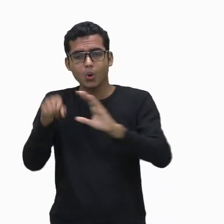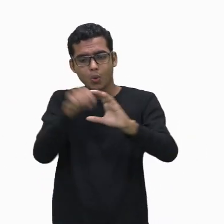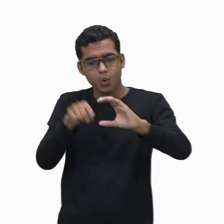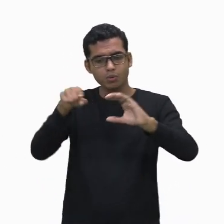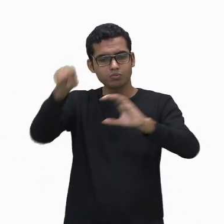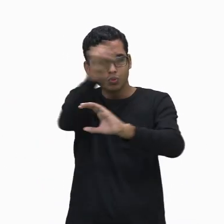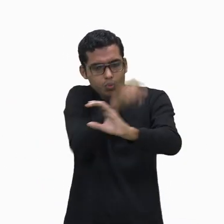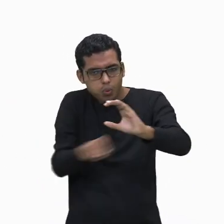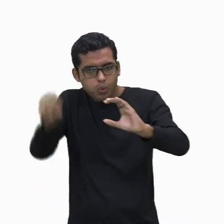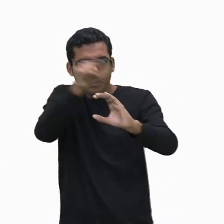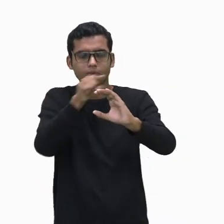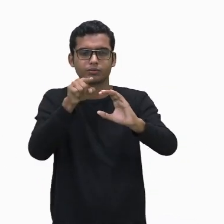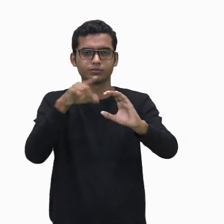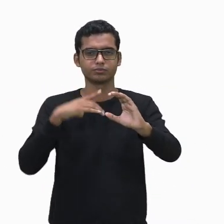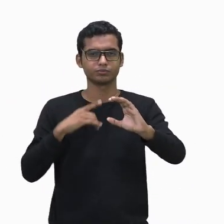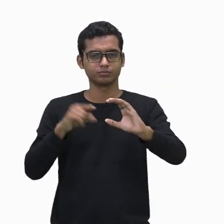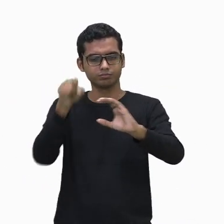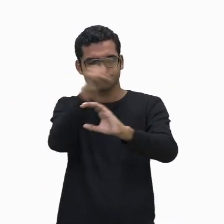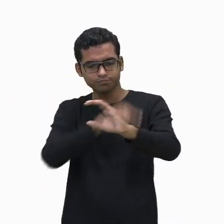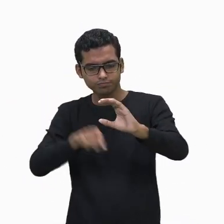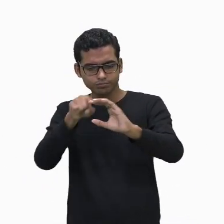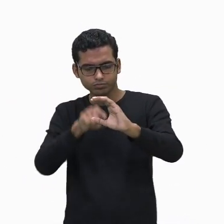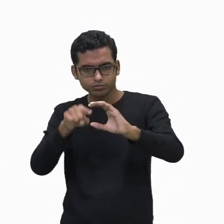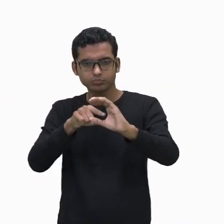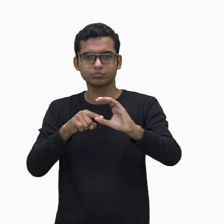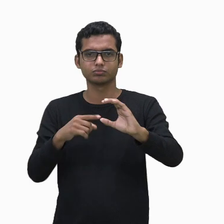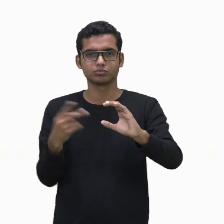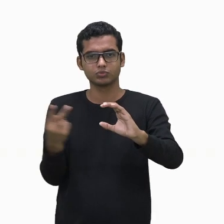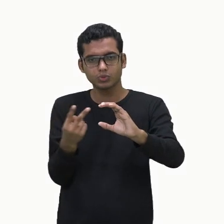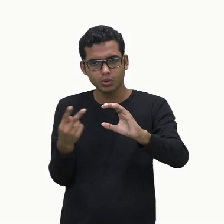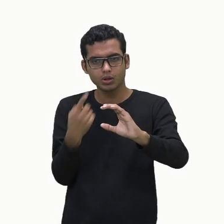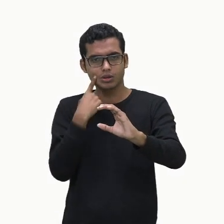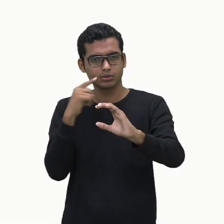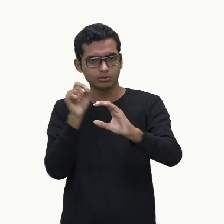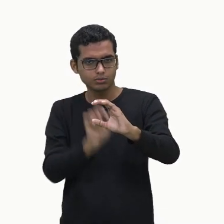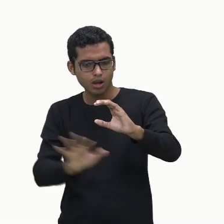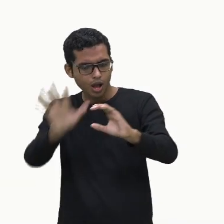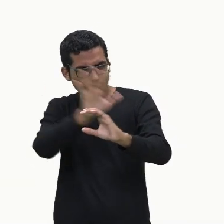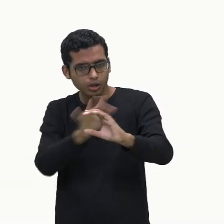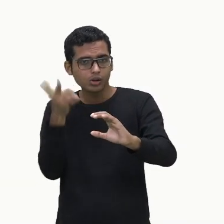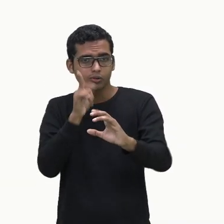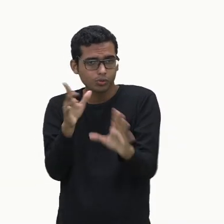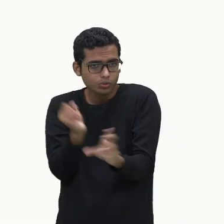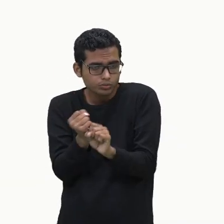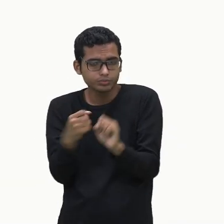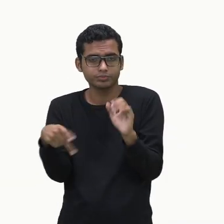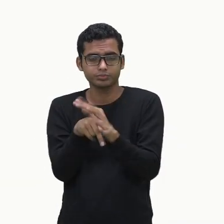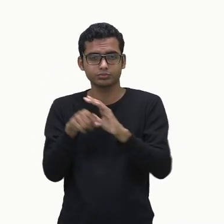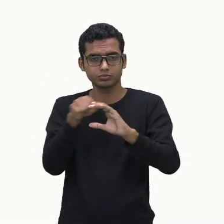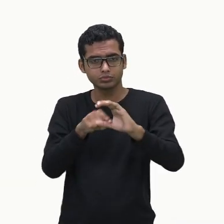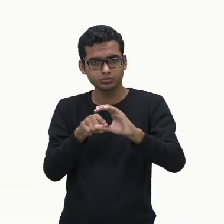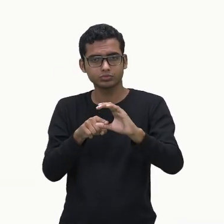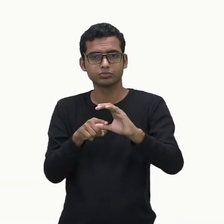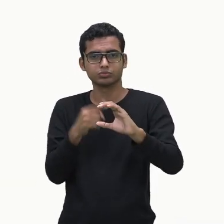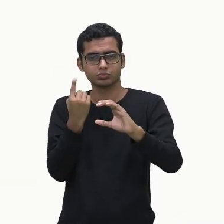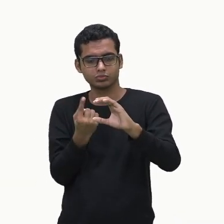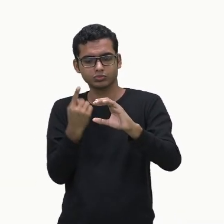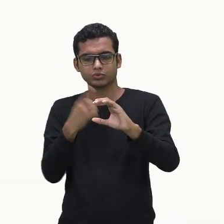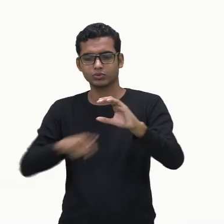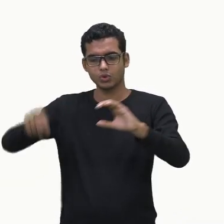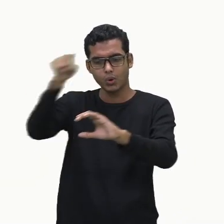separadamente as duas áreas, tá? A área 1, né, a área